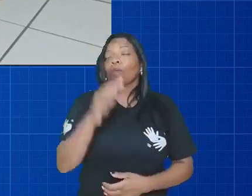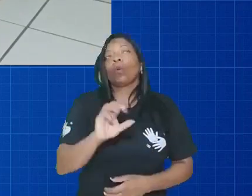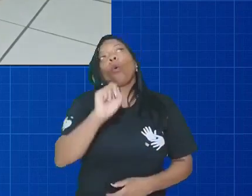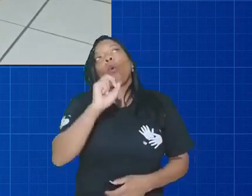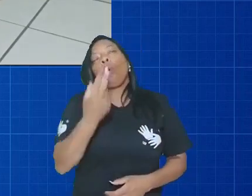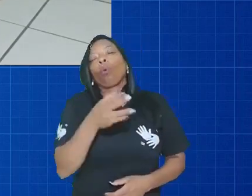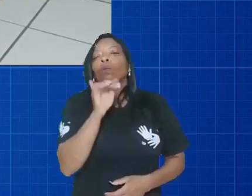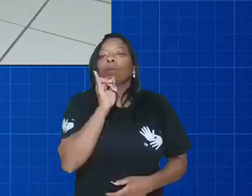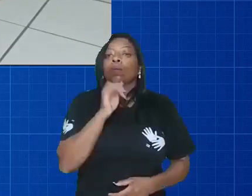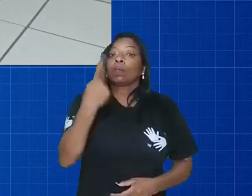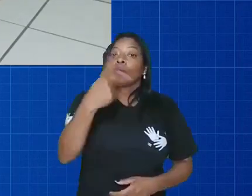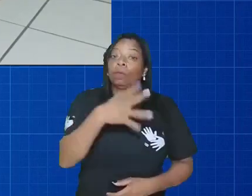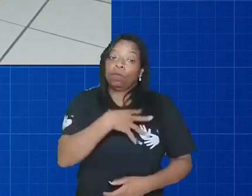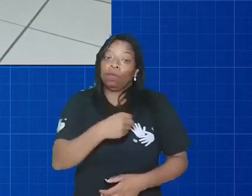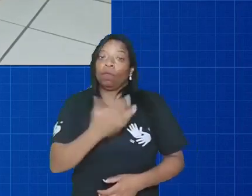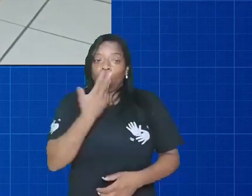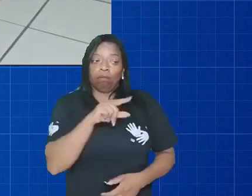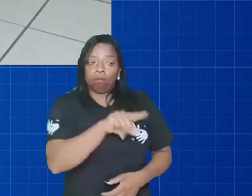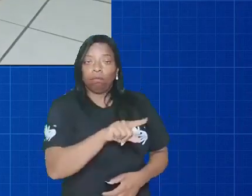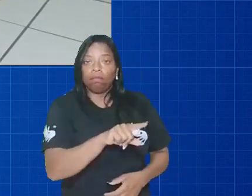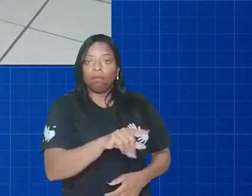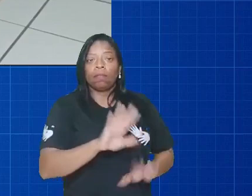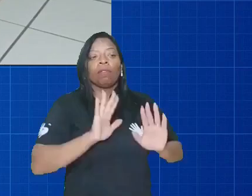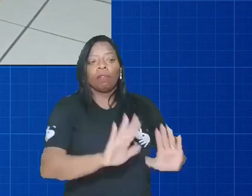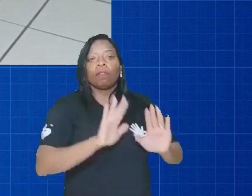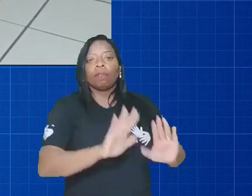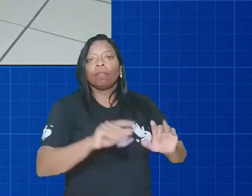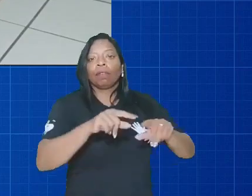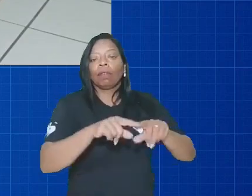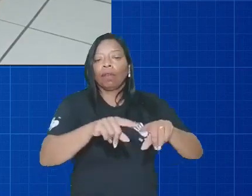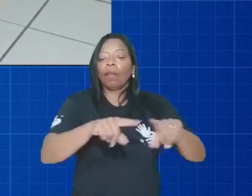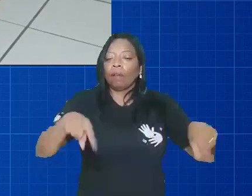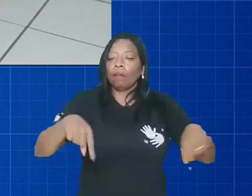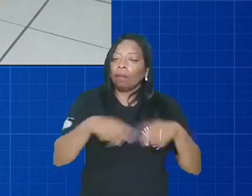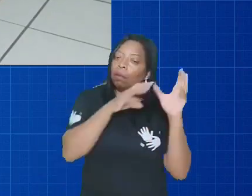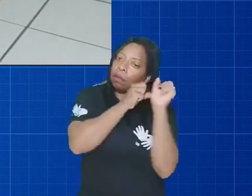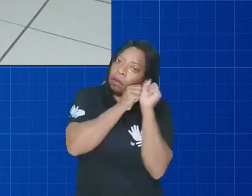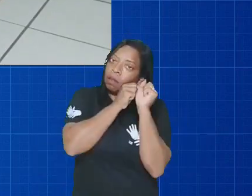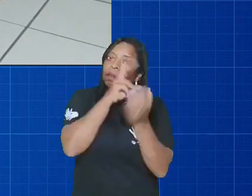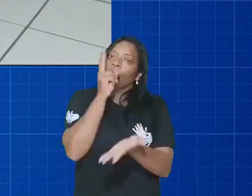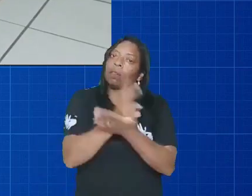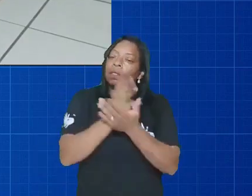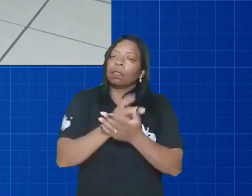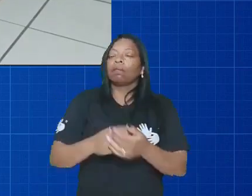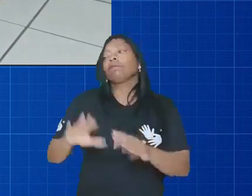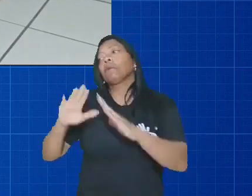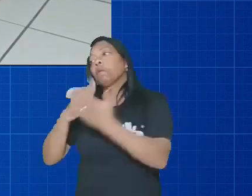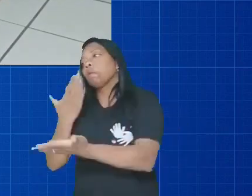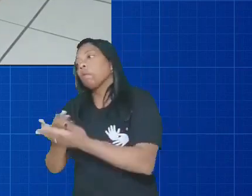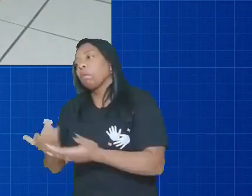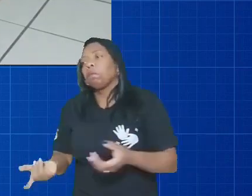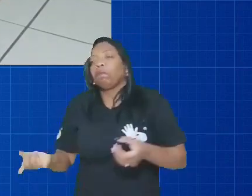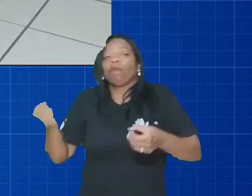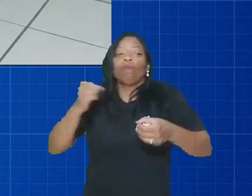né? Então, não sai do quarto para nada. Não, fulano chegou da escola, se interna ali, não sai mais. Preste atenção. Né? Então, são